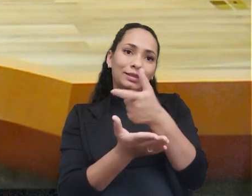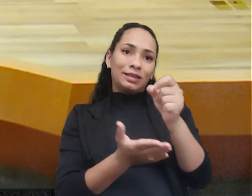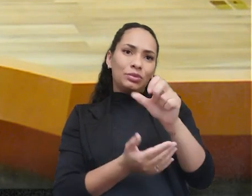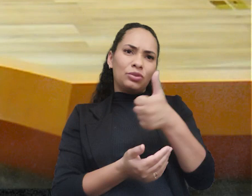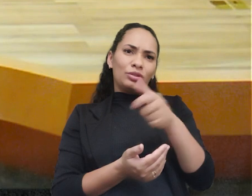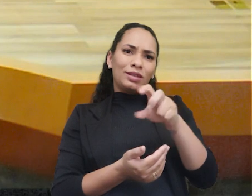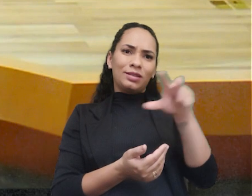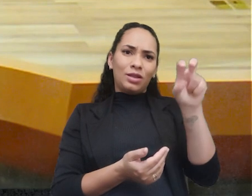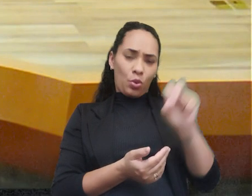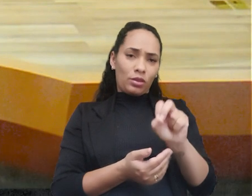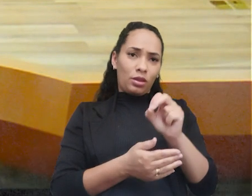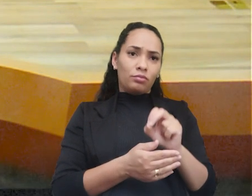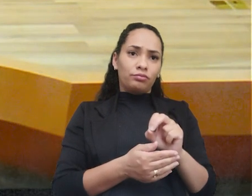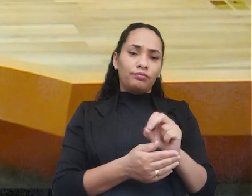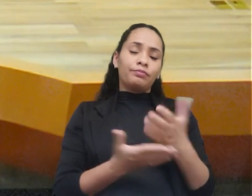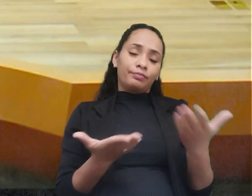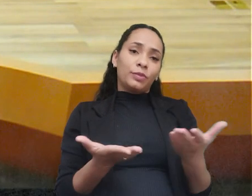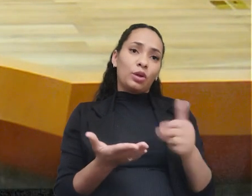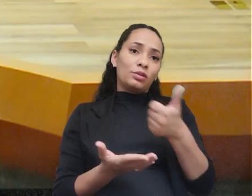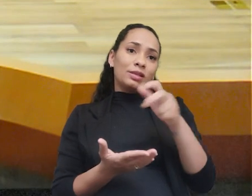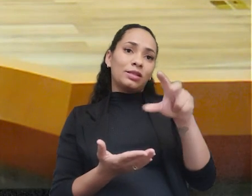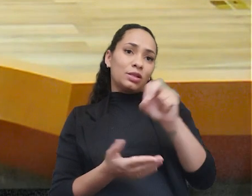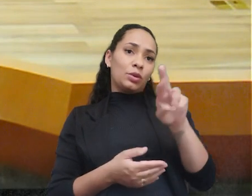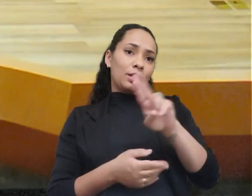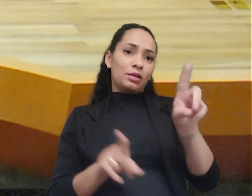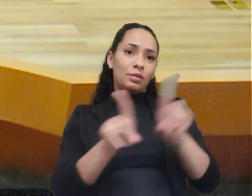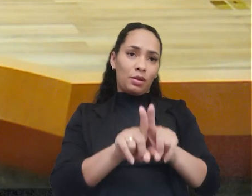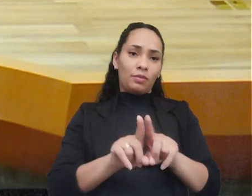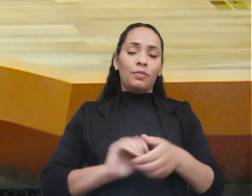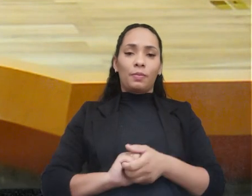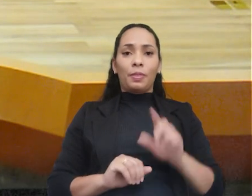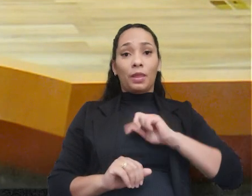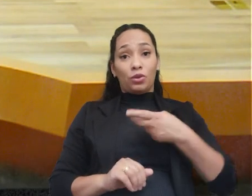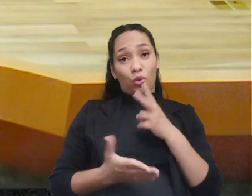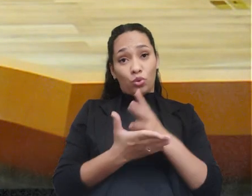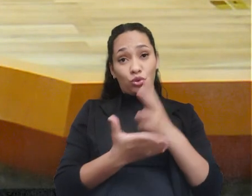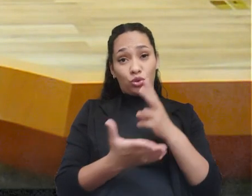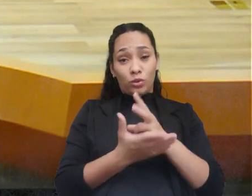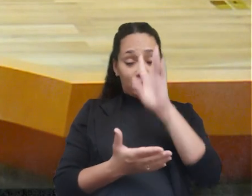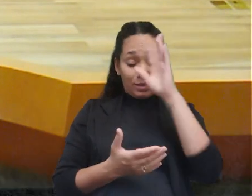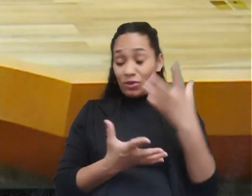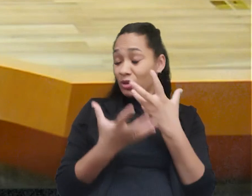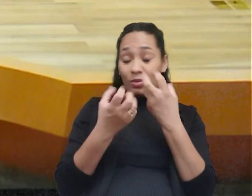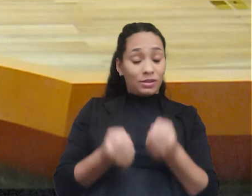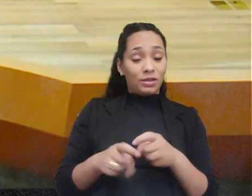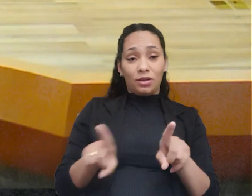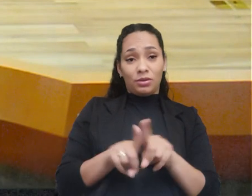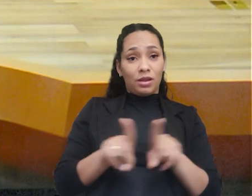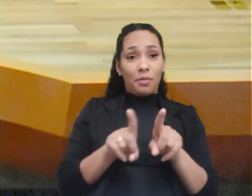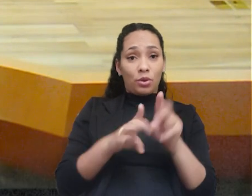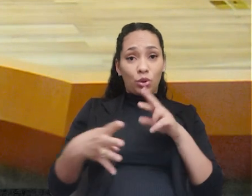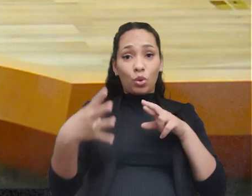de 150, valor excedente, então a multa em R$ 150 também. Eu estou mantendo a sentença e rejeitando também a alegação